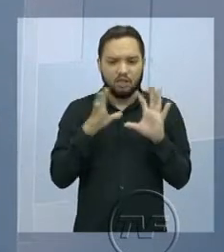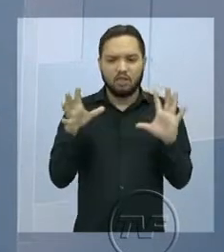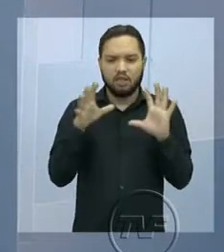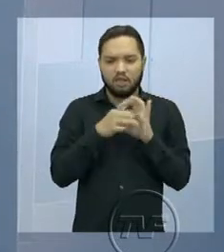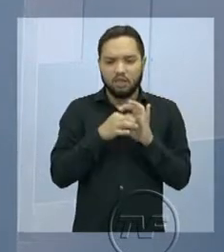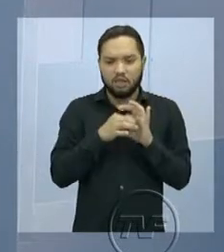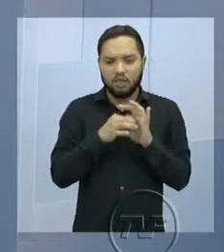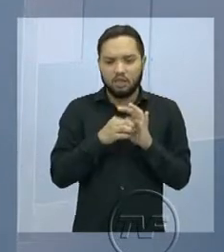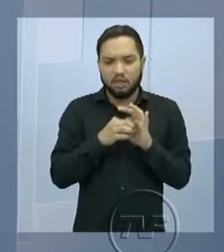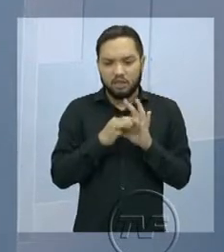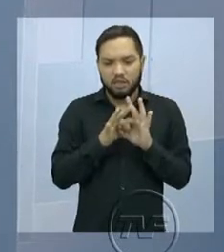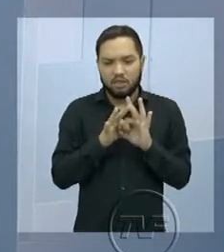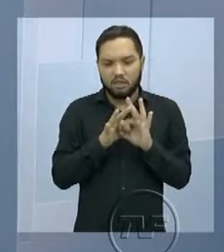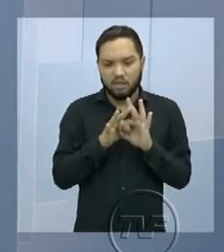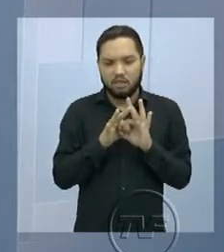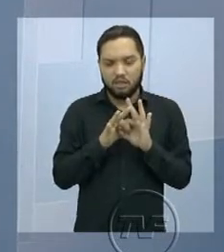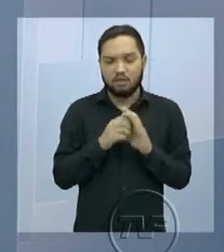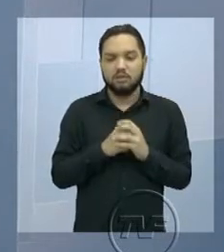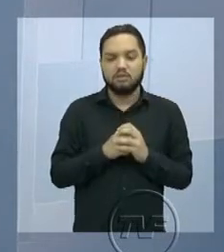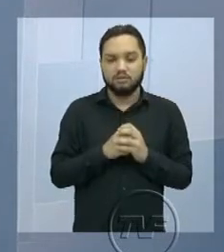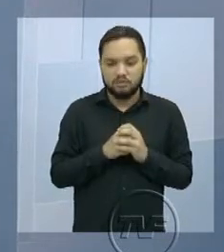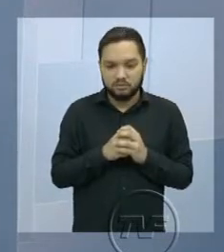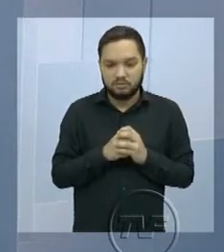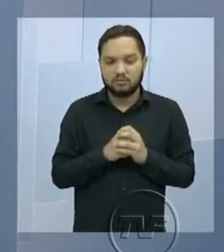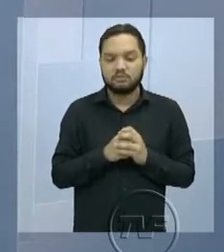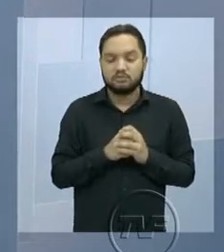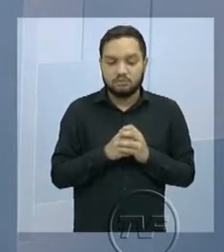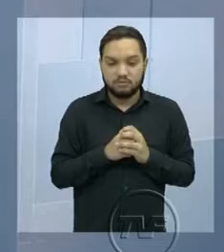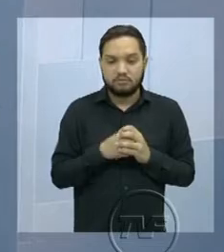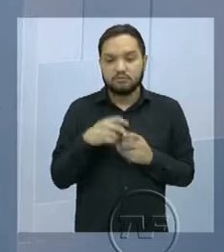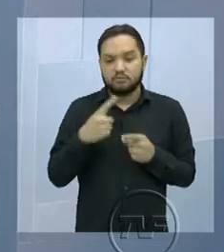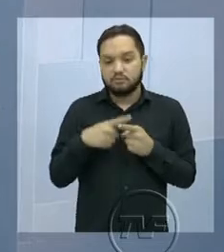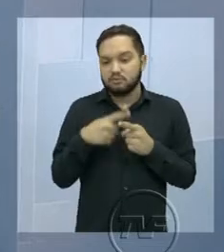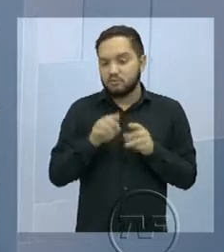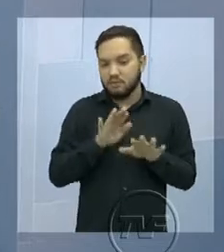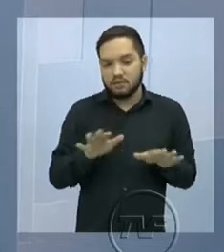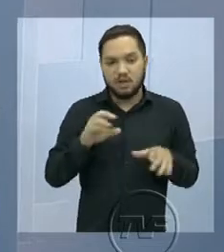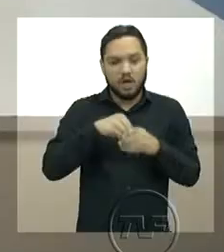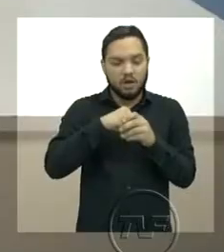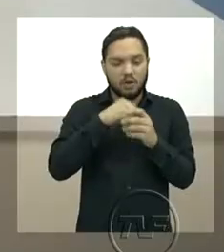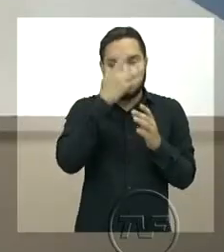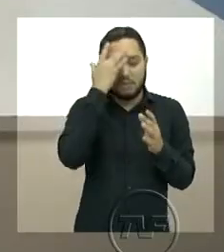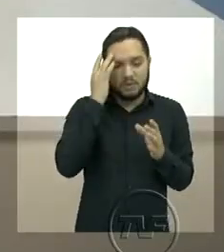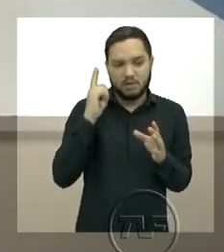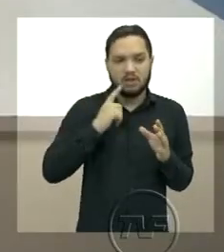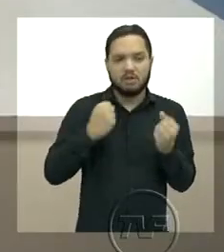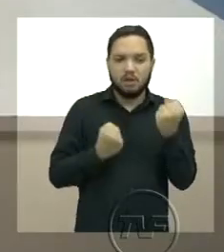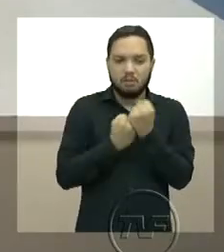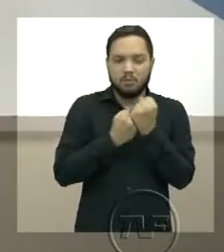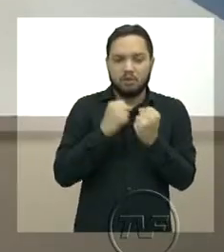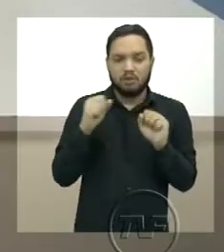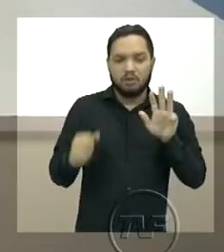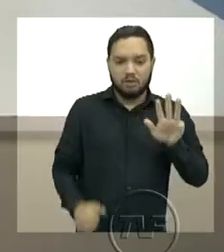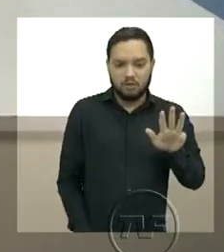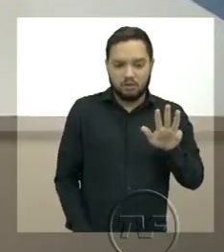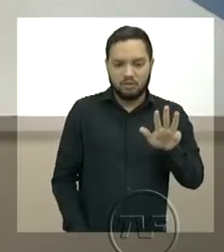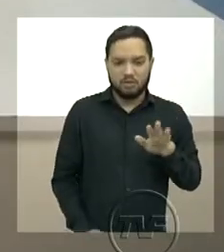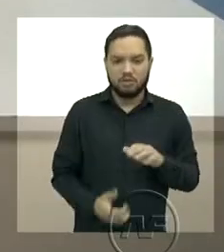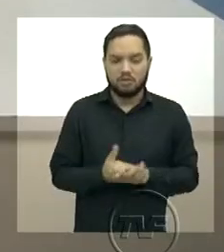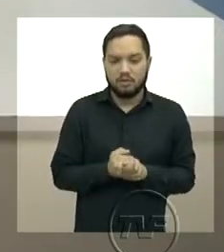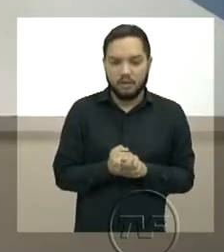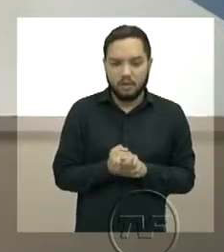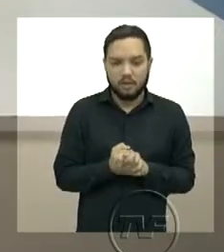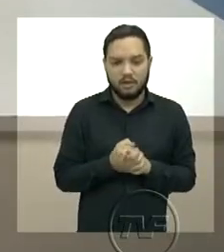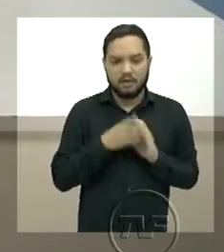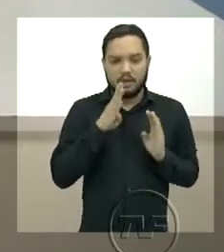dentro do PDT que são lulistas por É natureza. uma sigla trabalhista, historicamente, com o legado de Leonel Brizola, Então, o